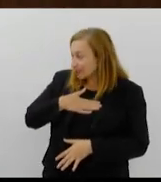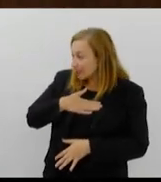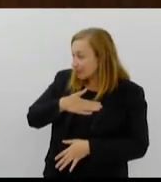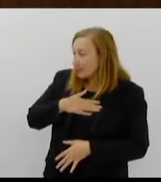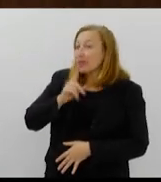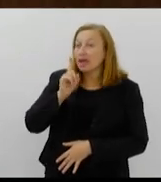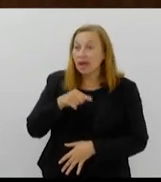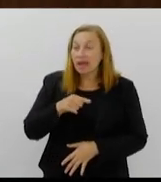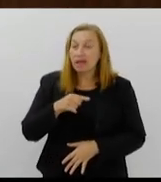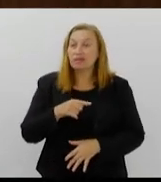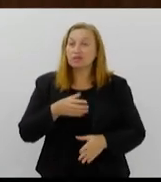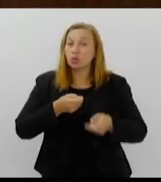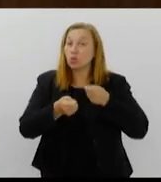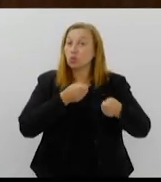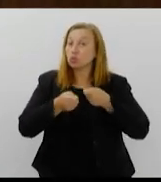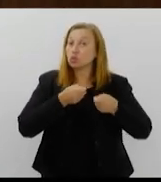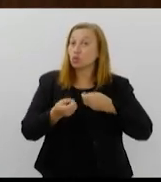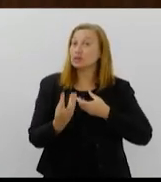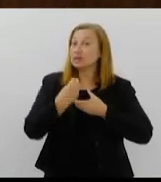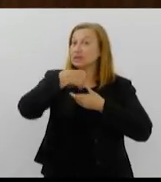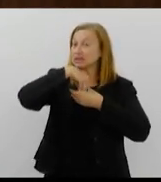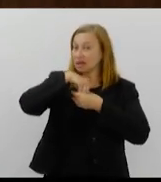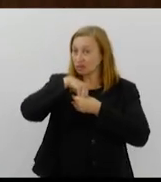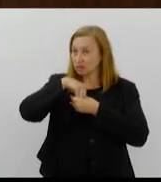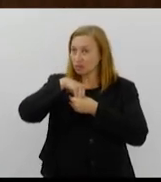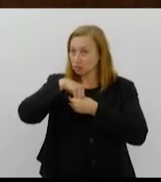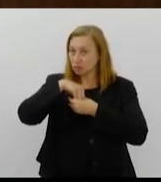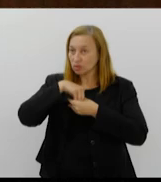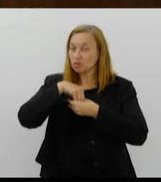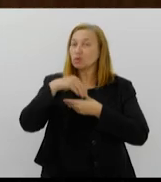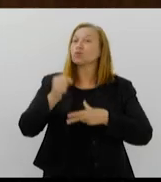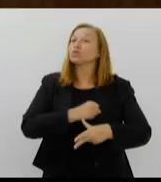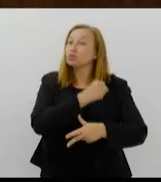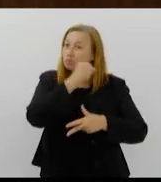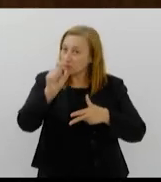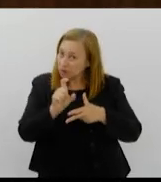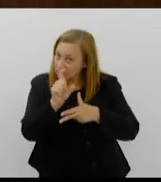é fazer o controle externo do Poder